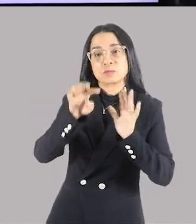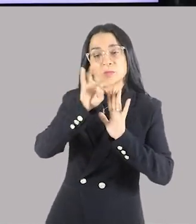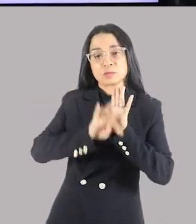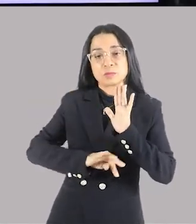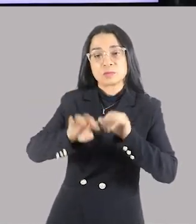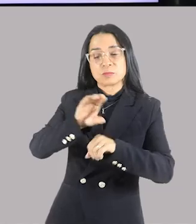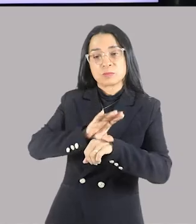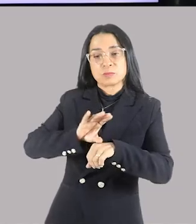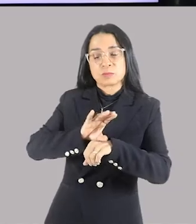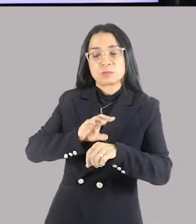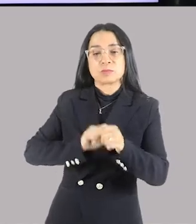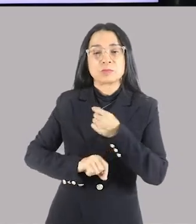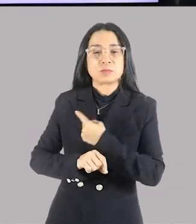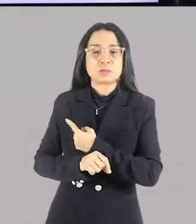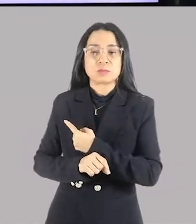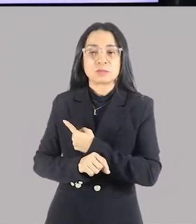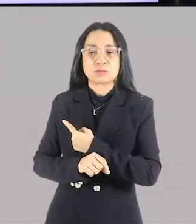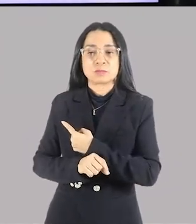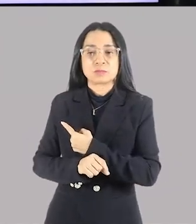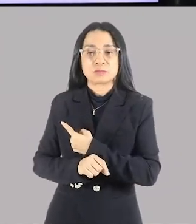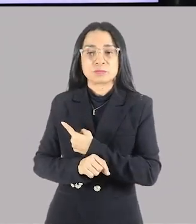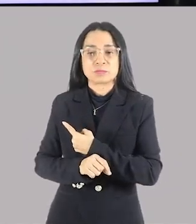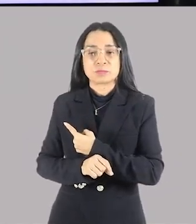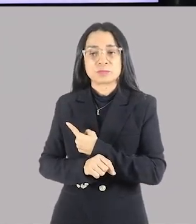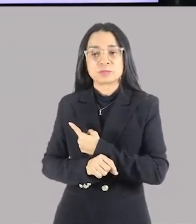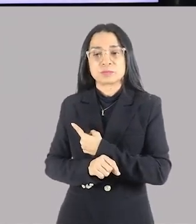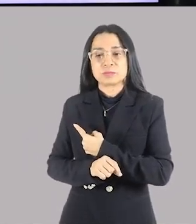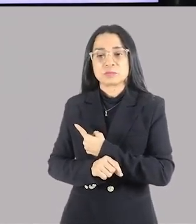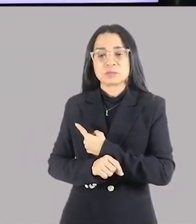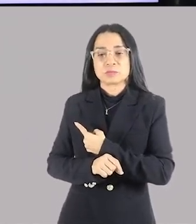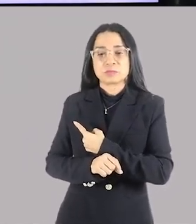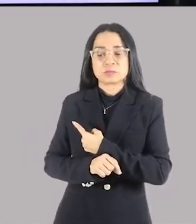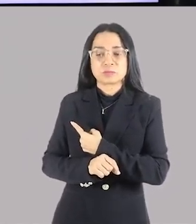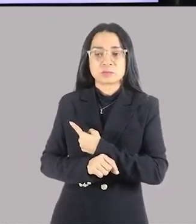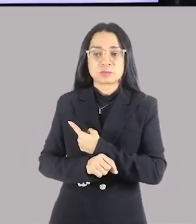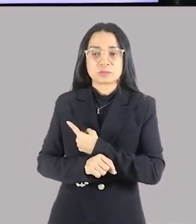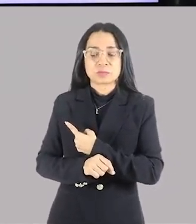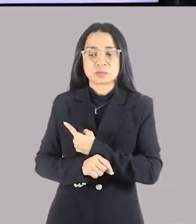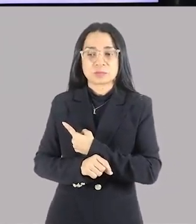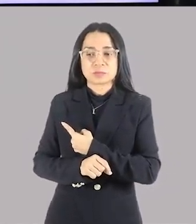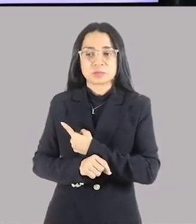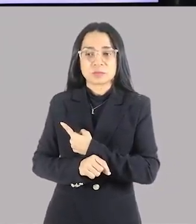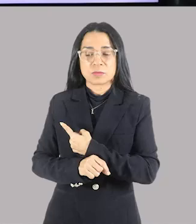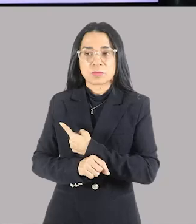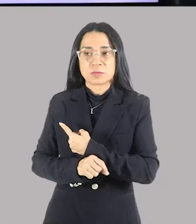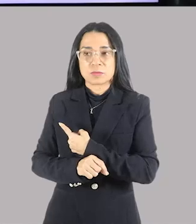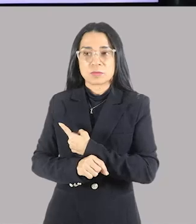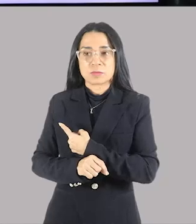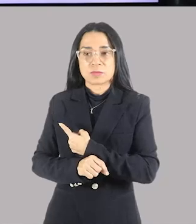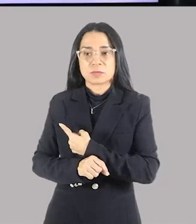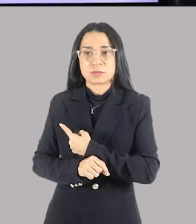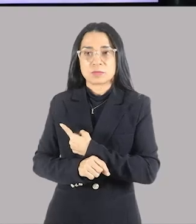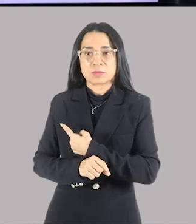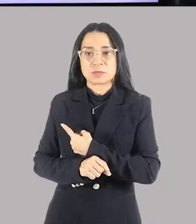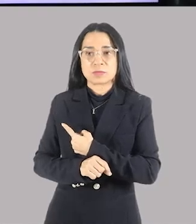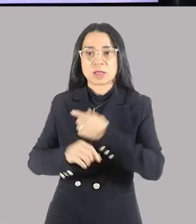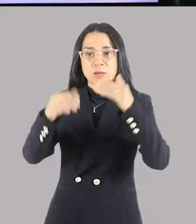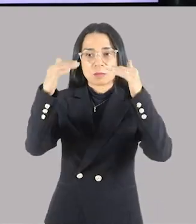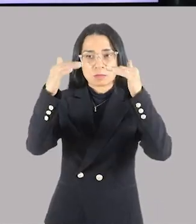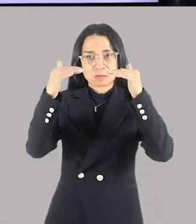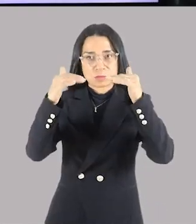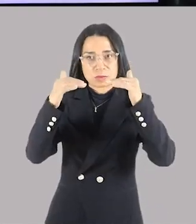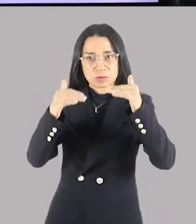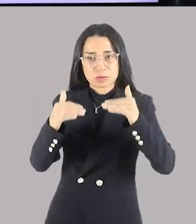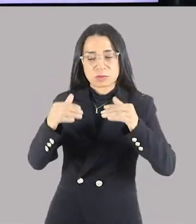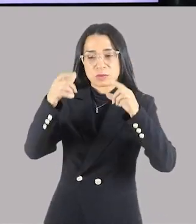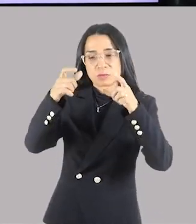exemplo, Presidência da República, governadorias, prefeituras, Congresso Nacional, assembleias, tribunais, em cada um dos